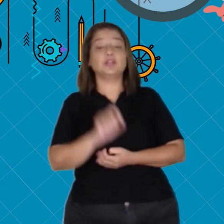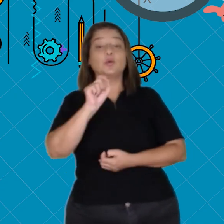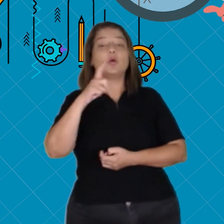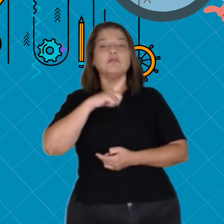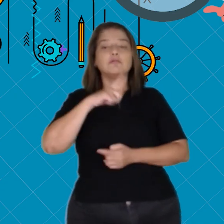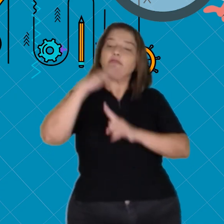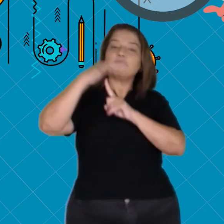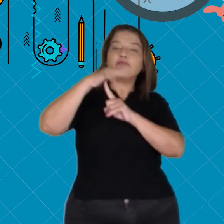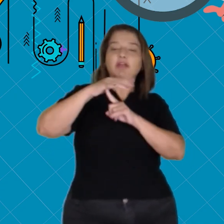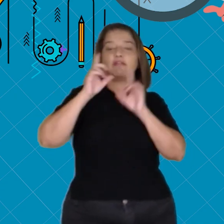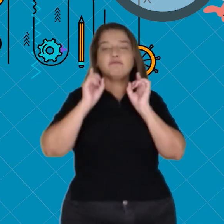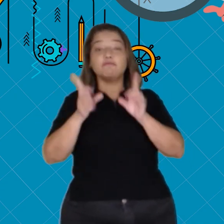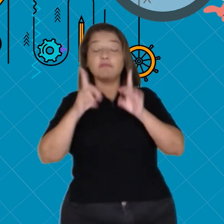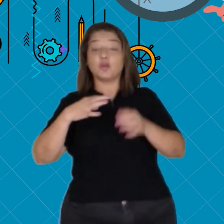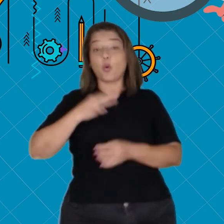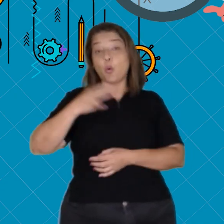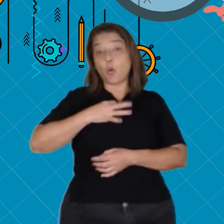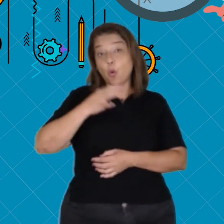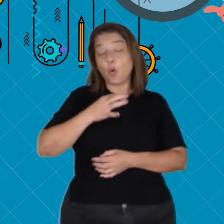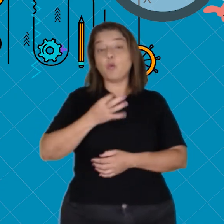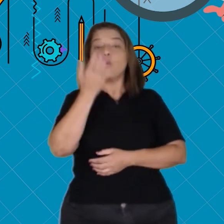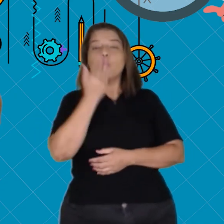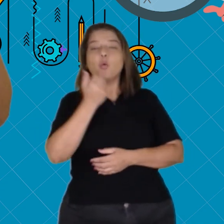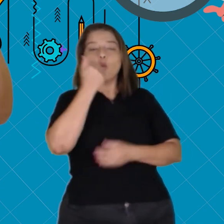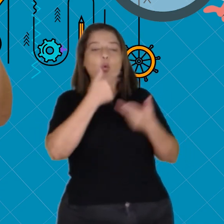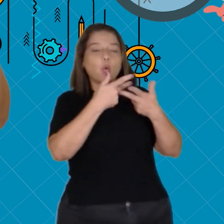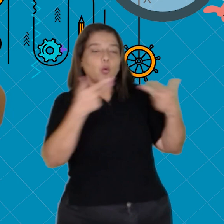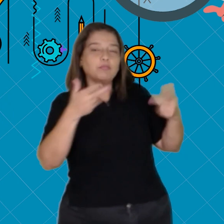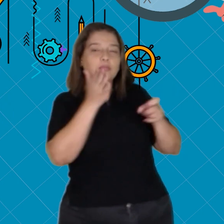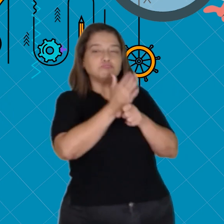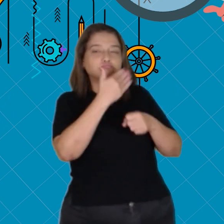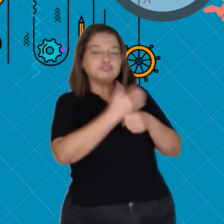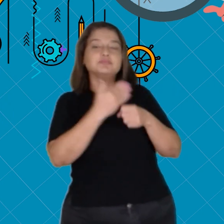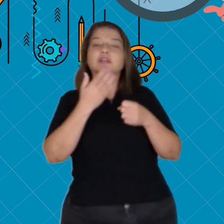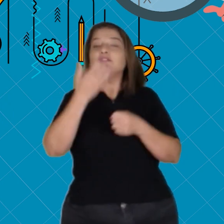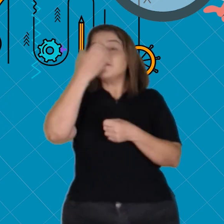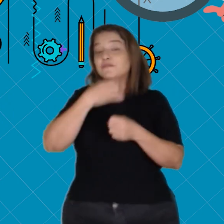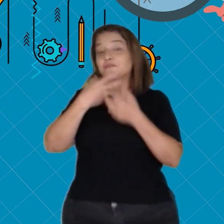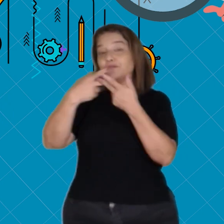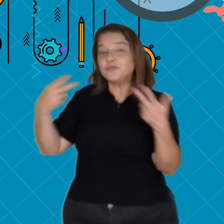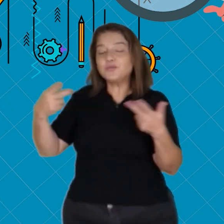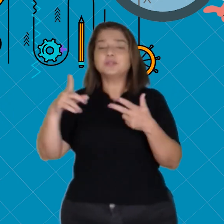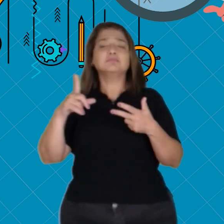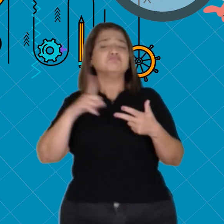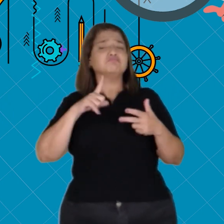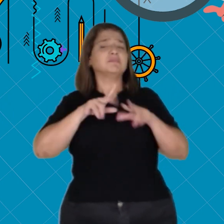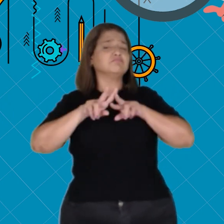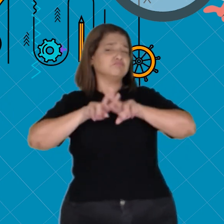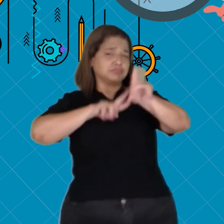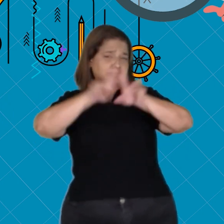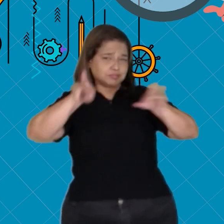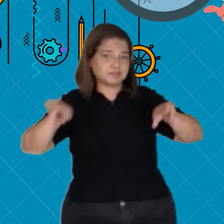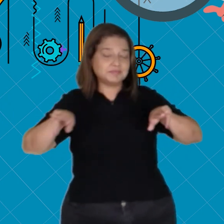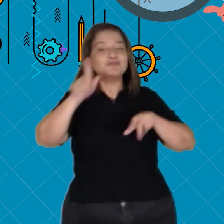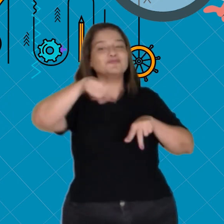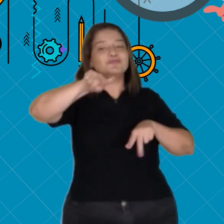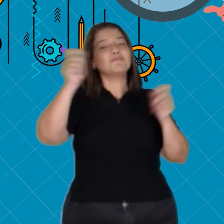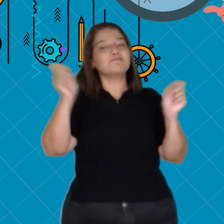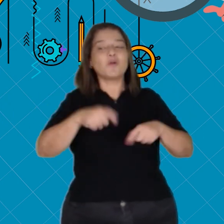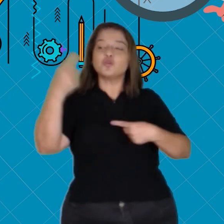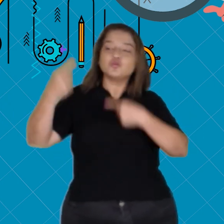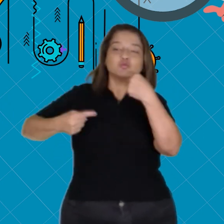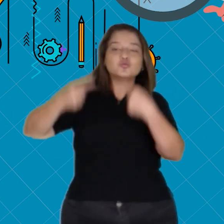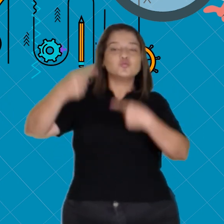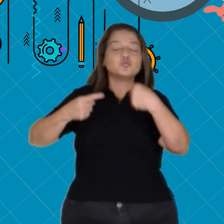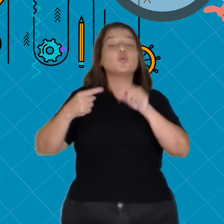de roupas, verduras, frutas, entre outras. Discuta com eles sobre a